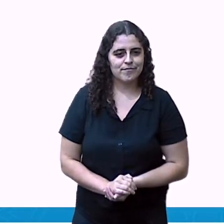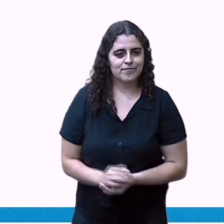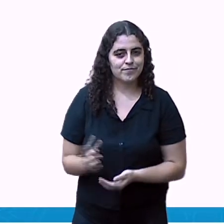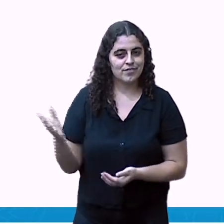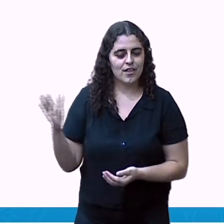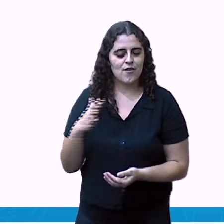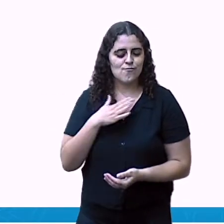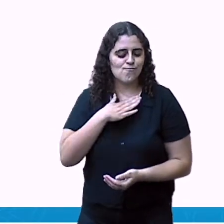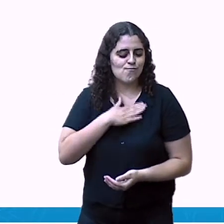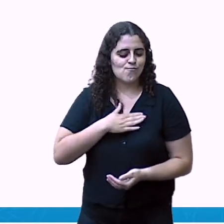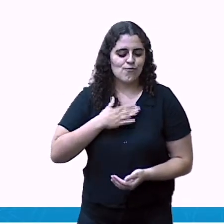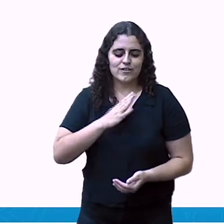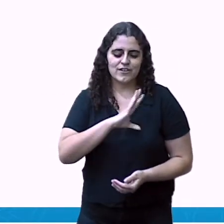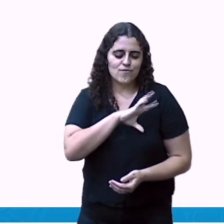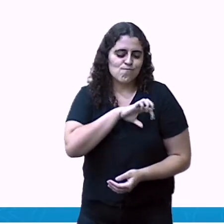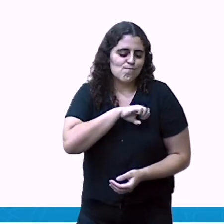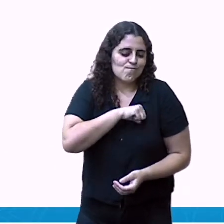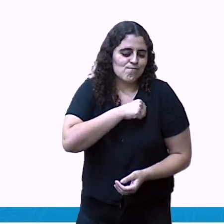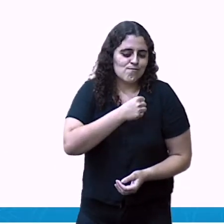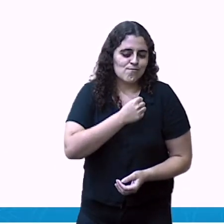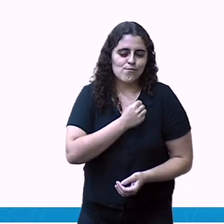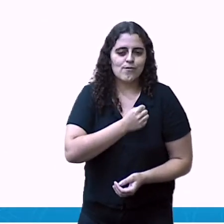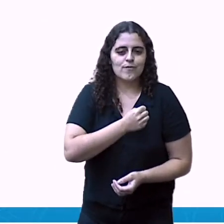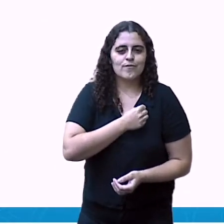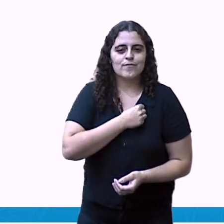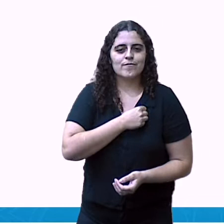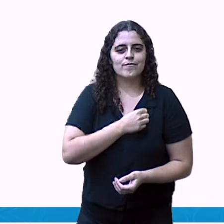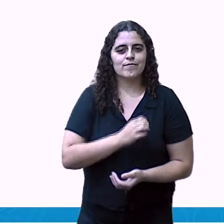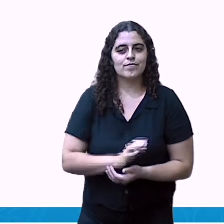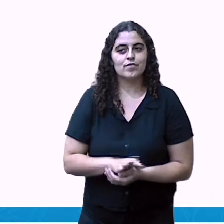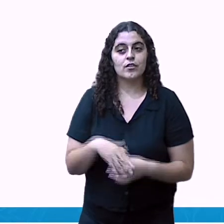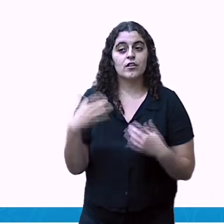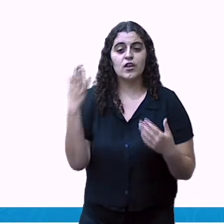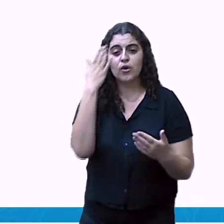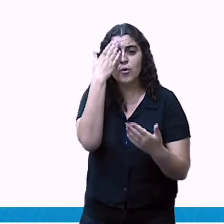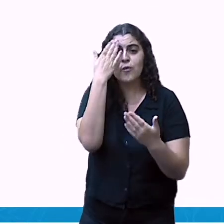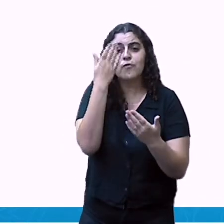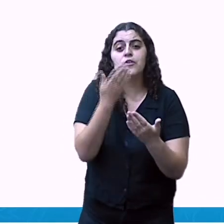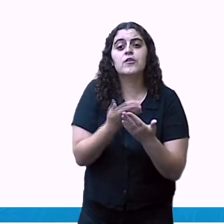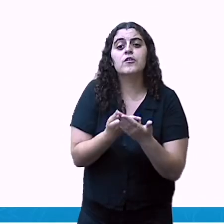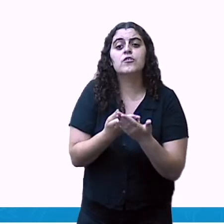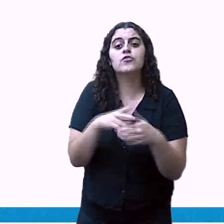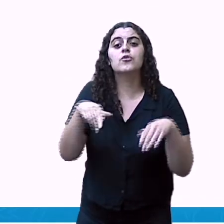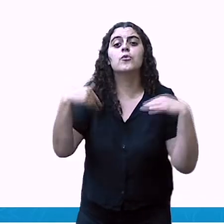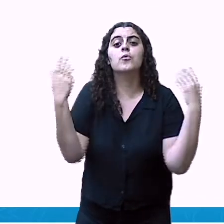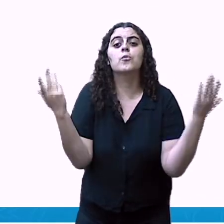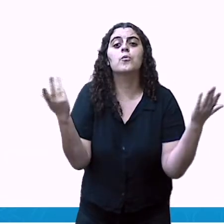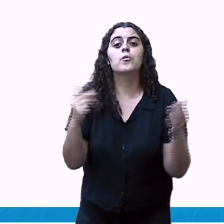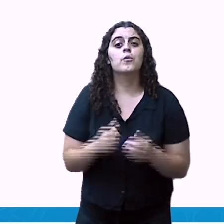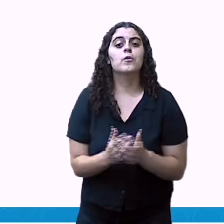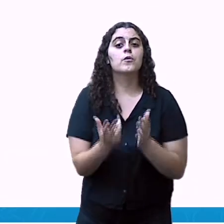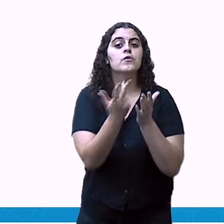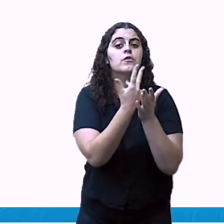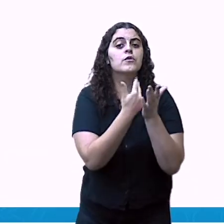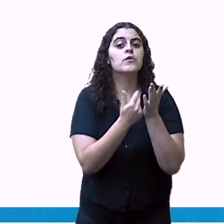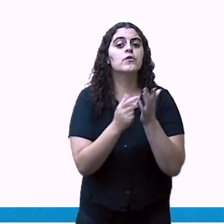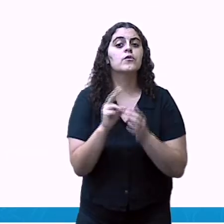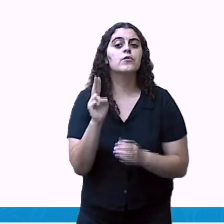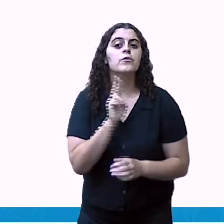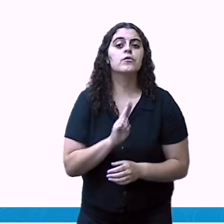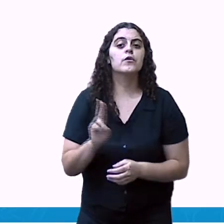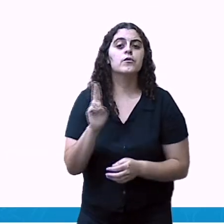um gostar que vai além, né? E confiante. Assistir todas as